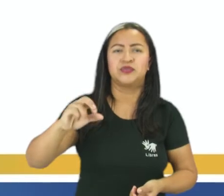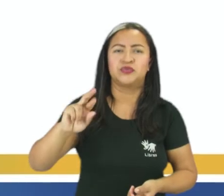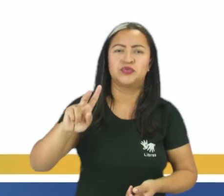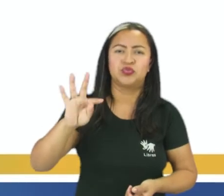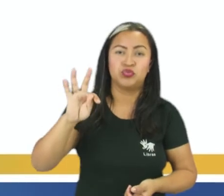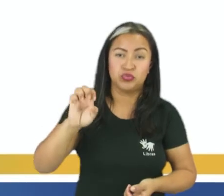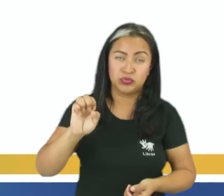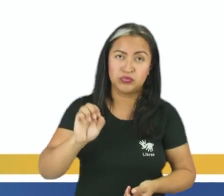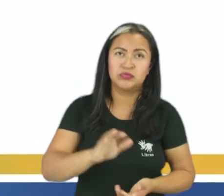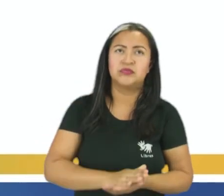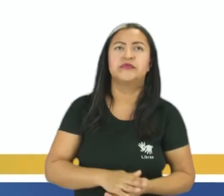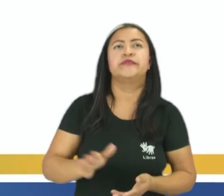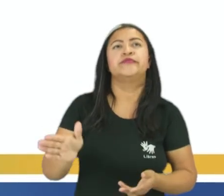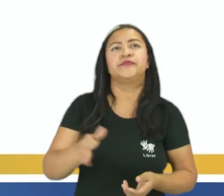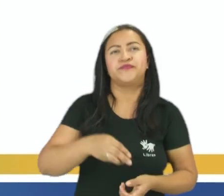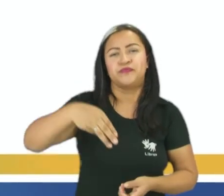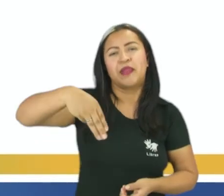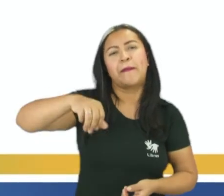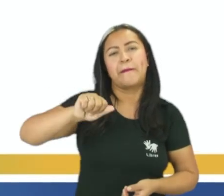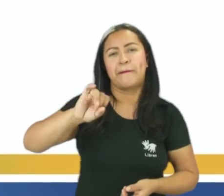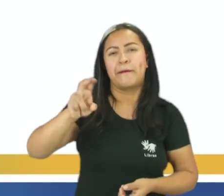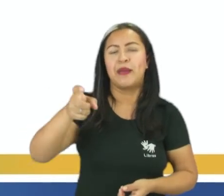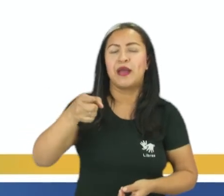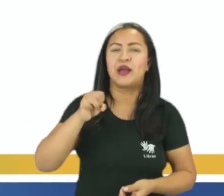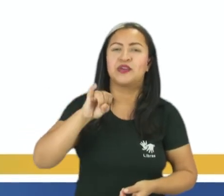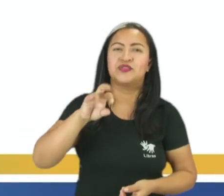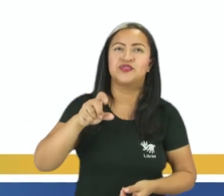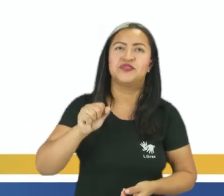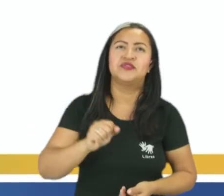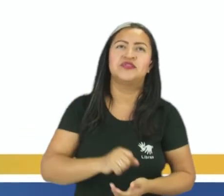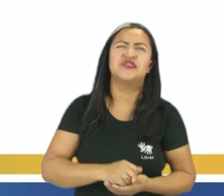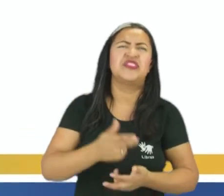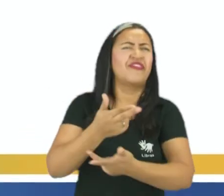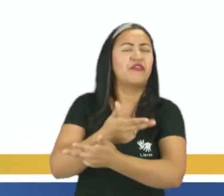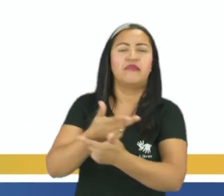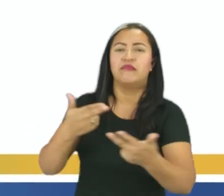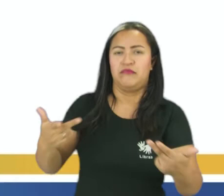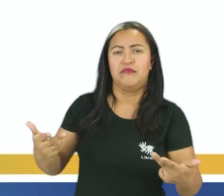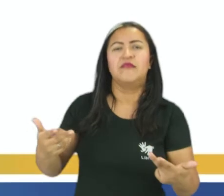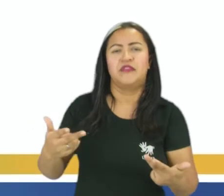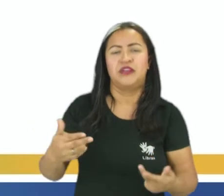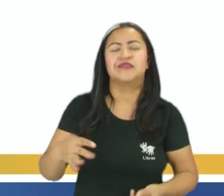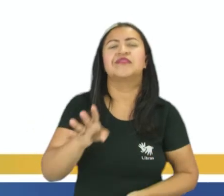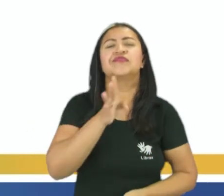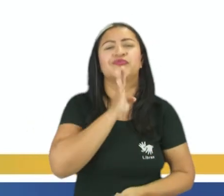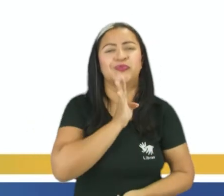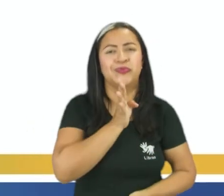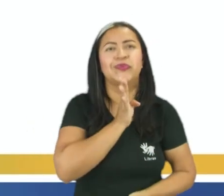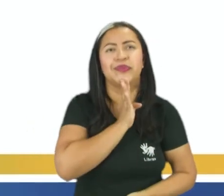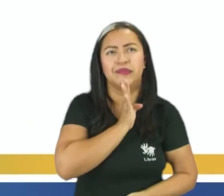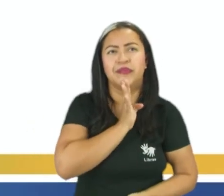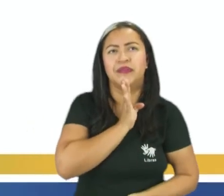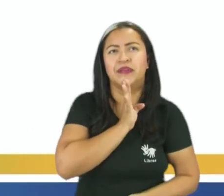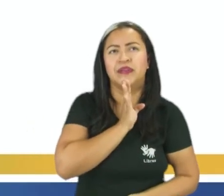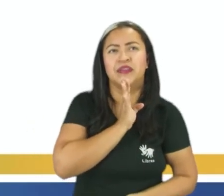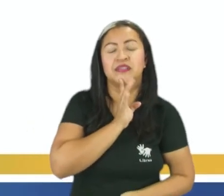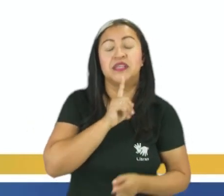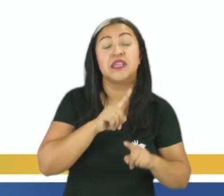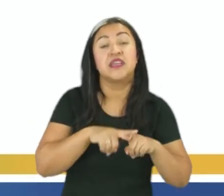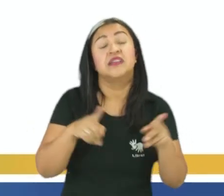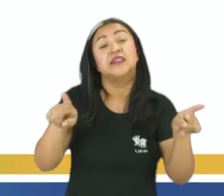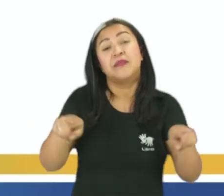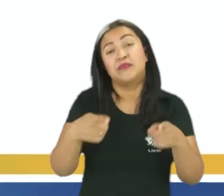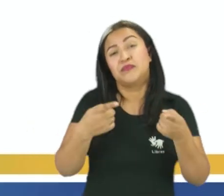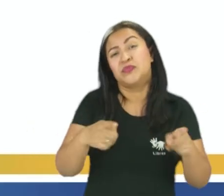Ijexá, né, o maxixe, lambada, carimbó, entre outros aí que a gente, né, desconhece, né, e essa